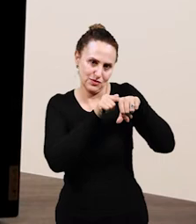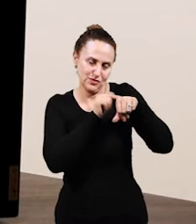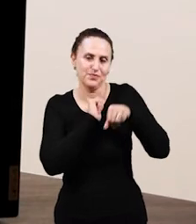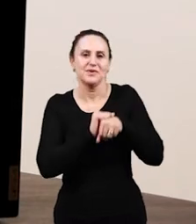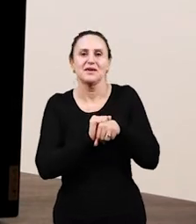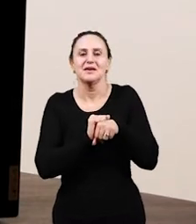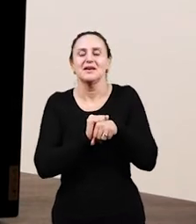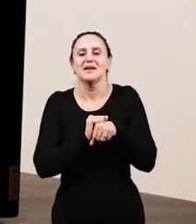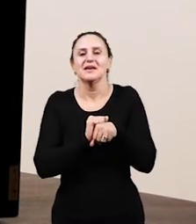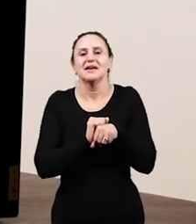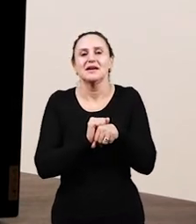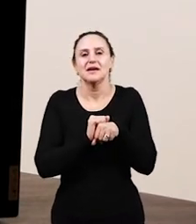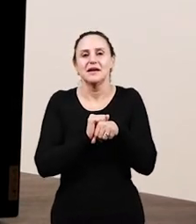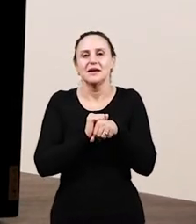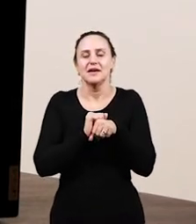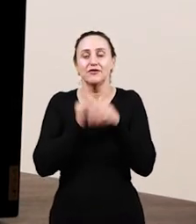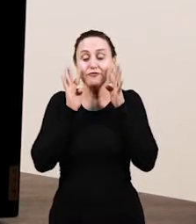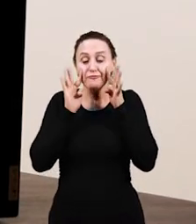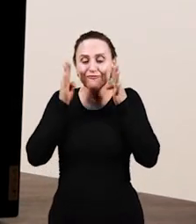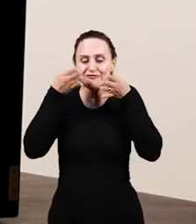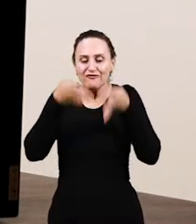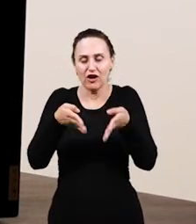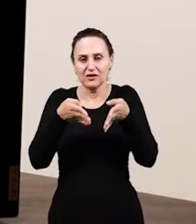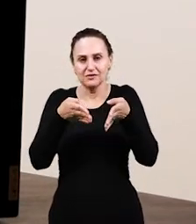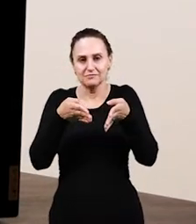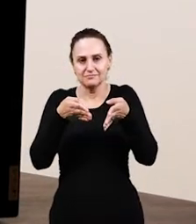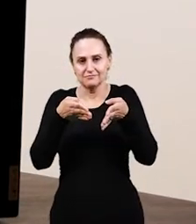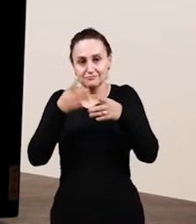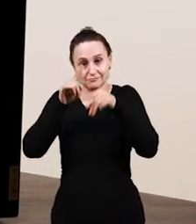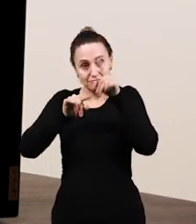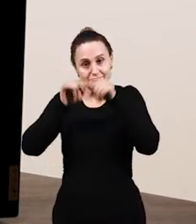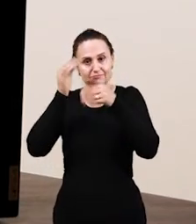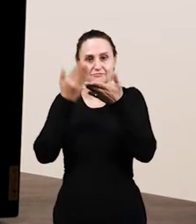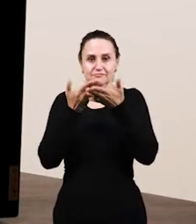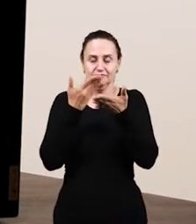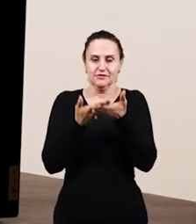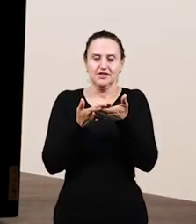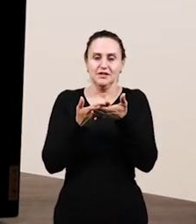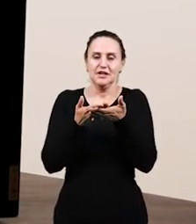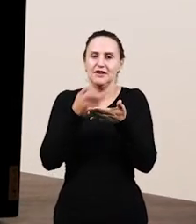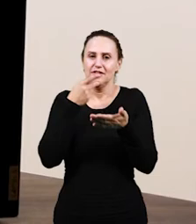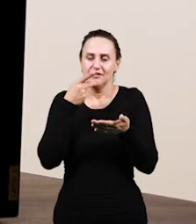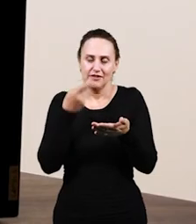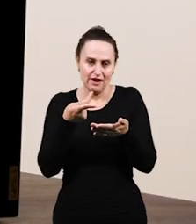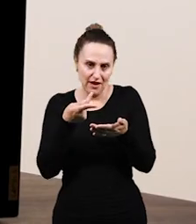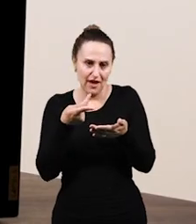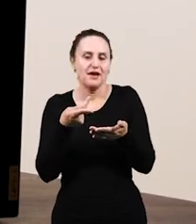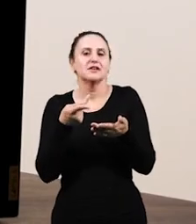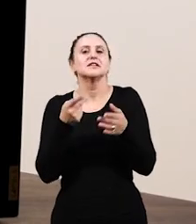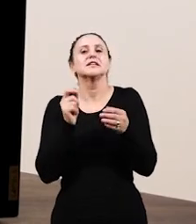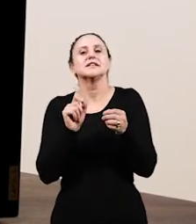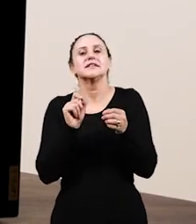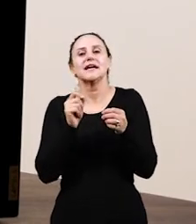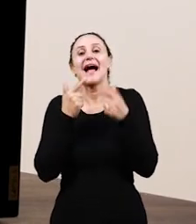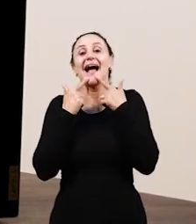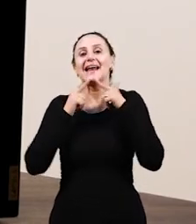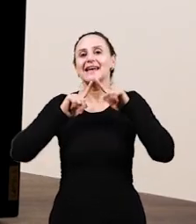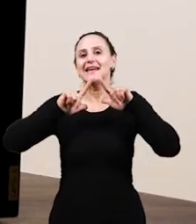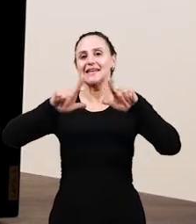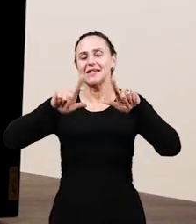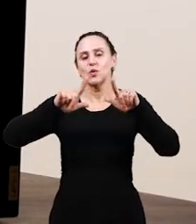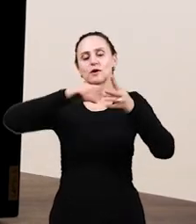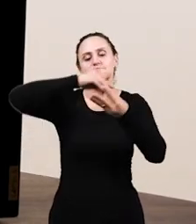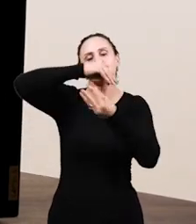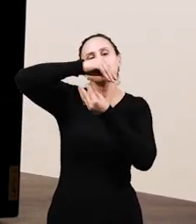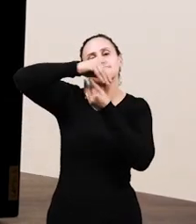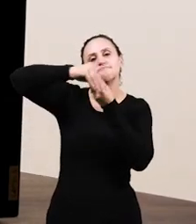então ele delimita o objeto de estudo certo e aí ele vai dizer que esse objeto de estudo a língua ela